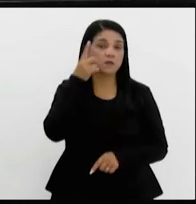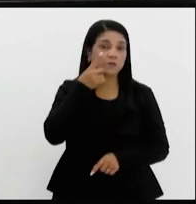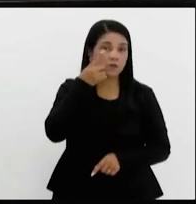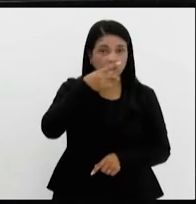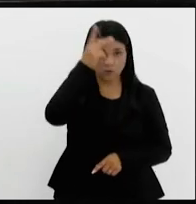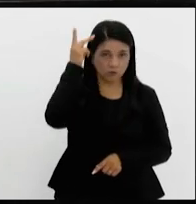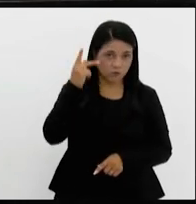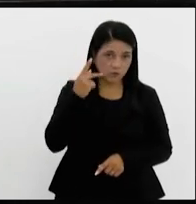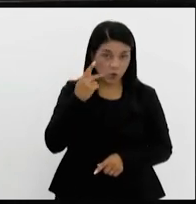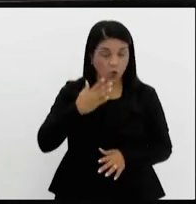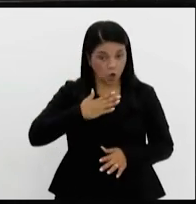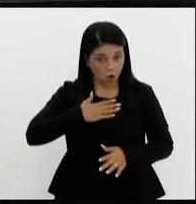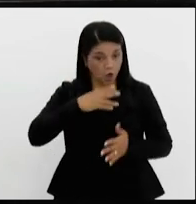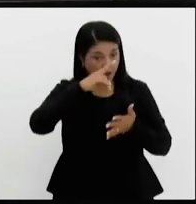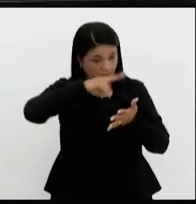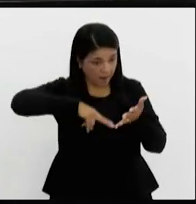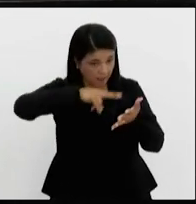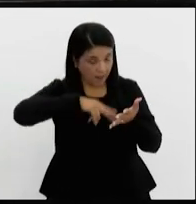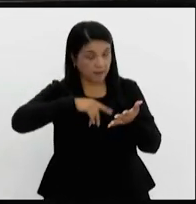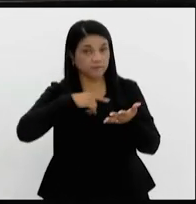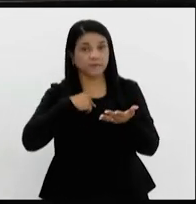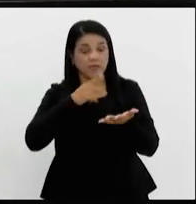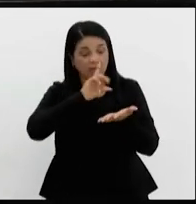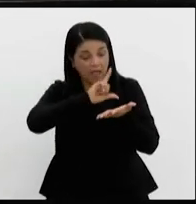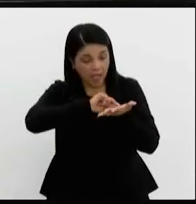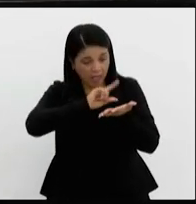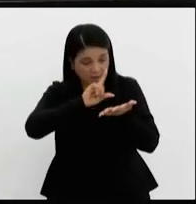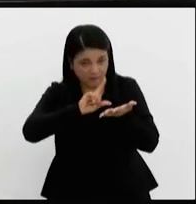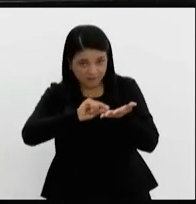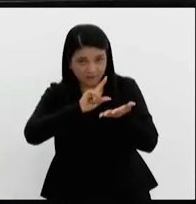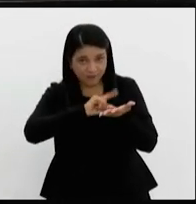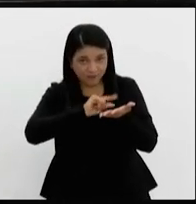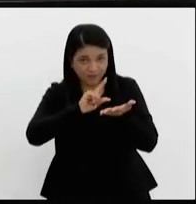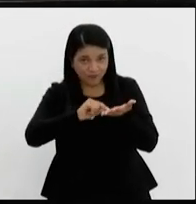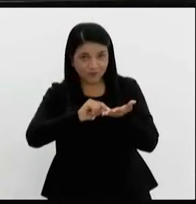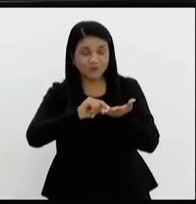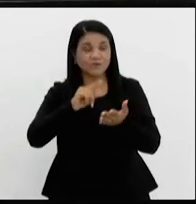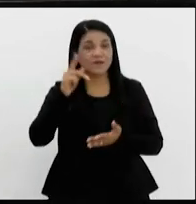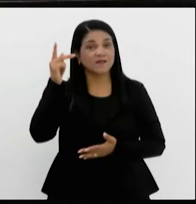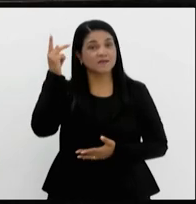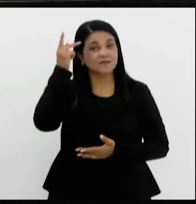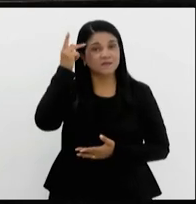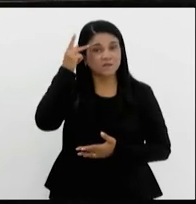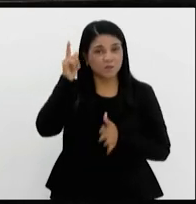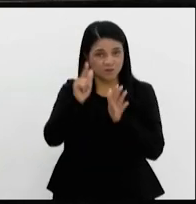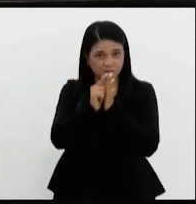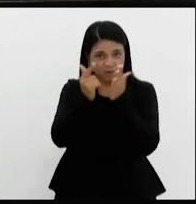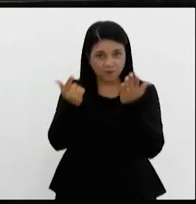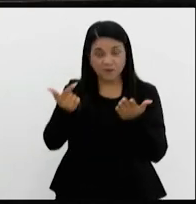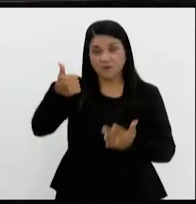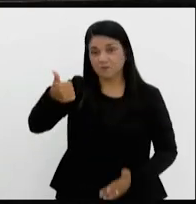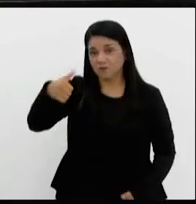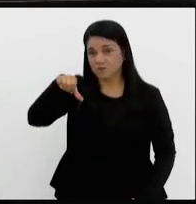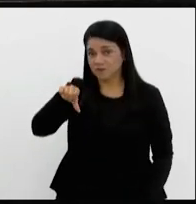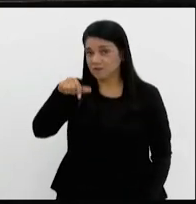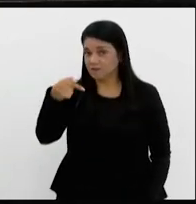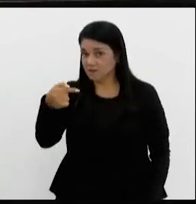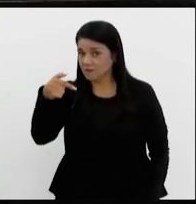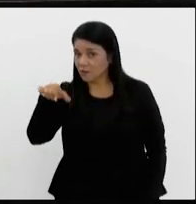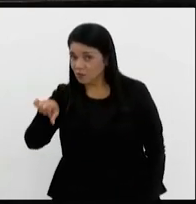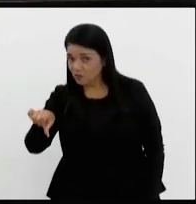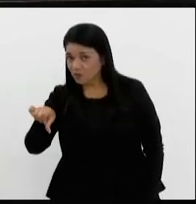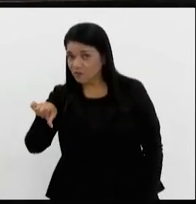Eu gosto de ler e peguei um artigo publicado na Folha de São Paulo em 1979, mas que